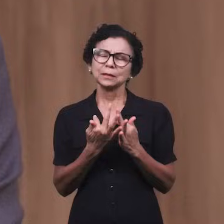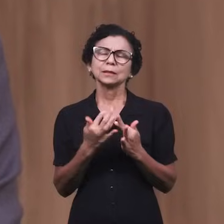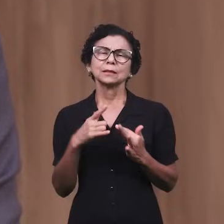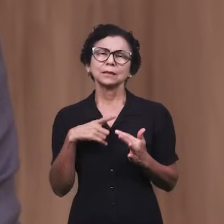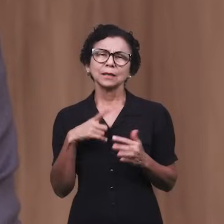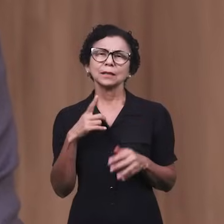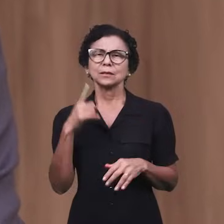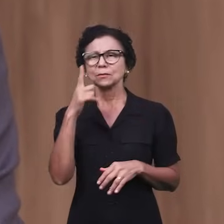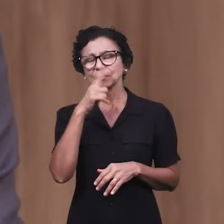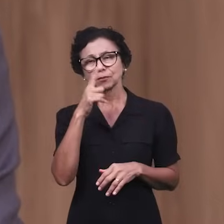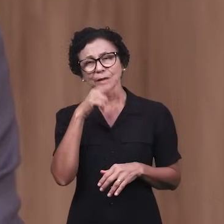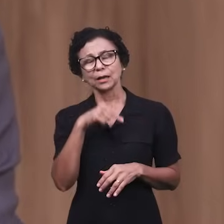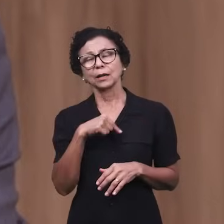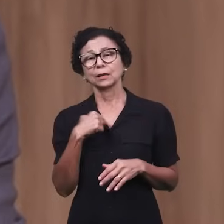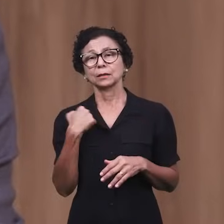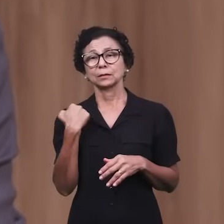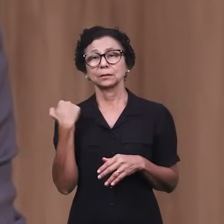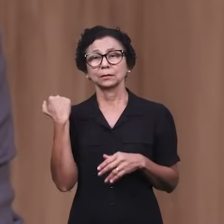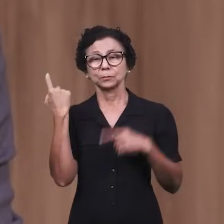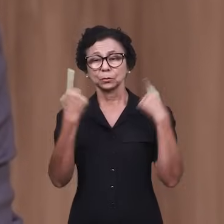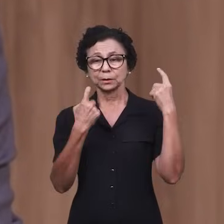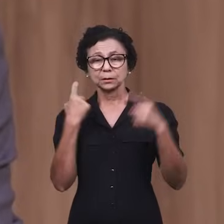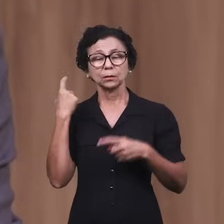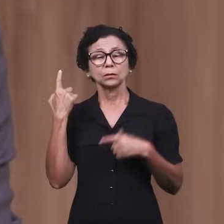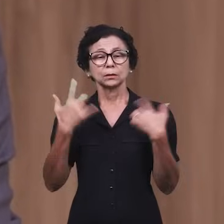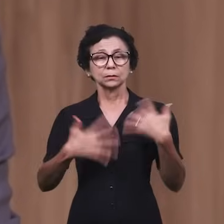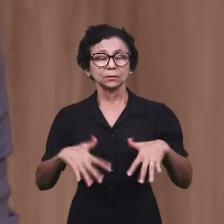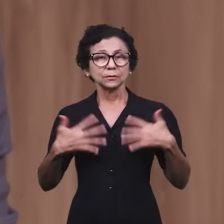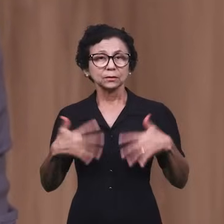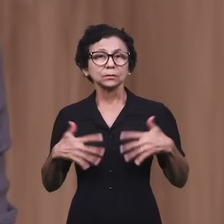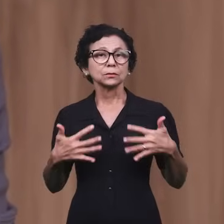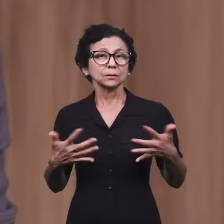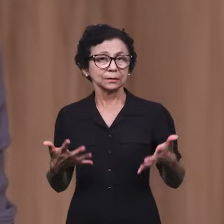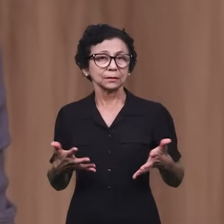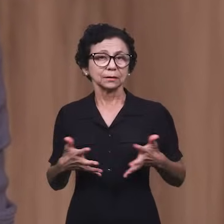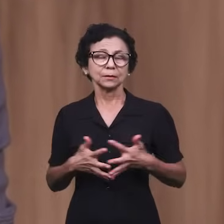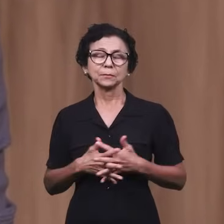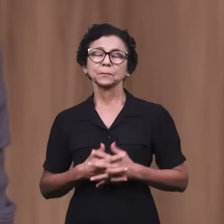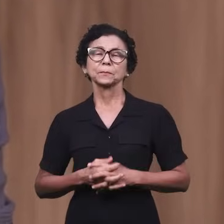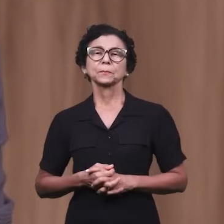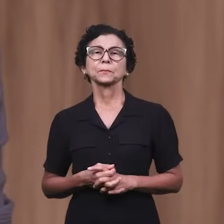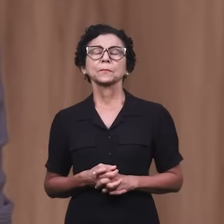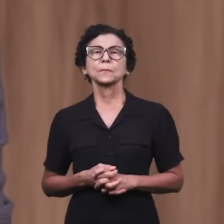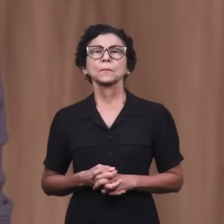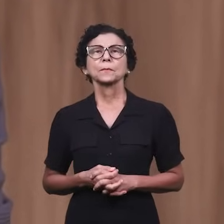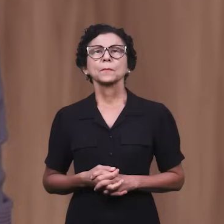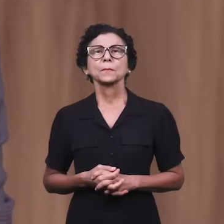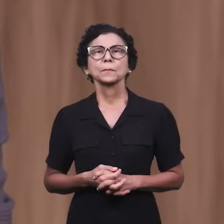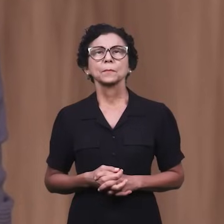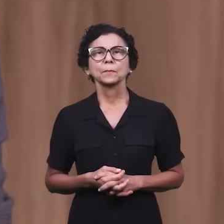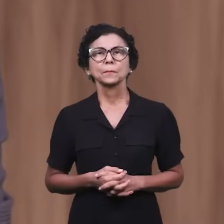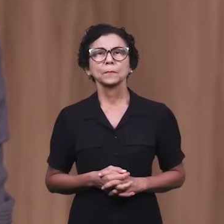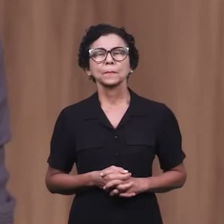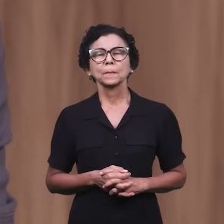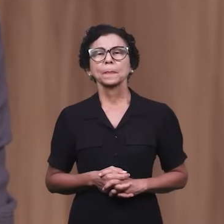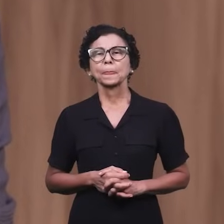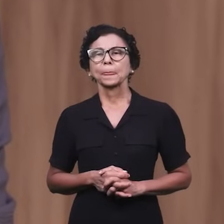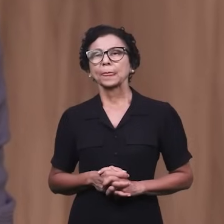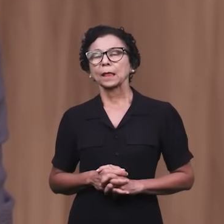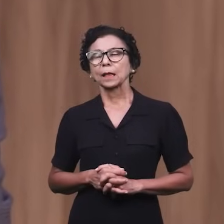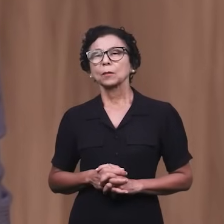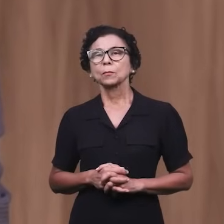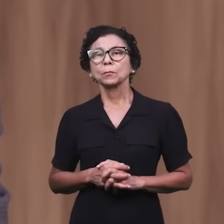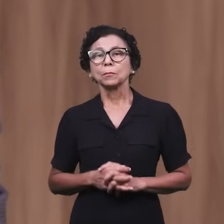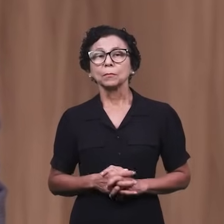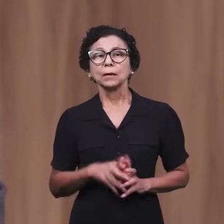ele a grande o Grande a grande destaque do senhor é que é É como eles eram obedientes ao pai